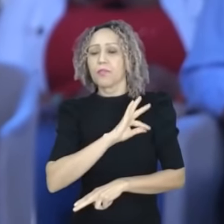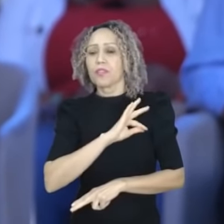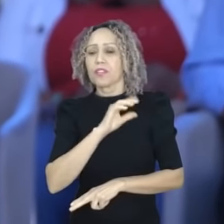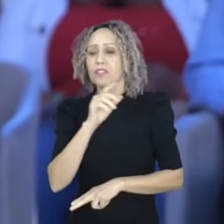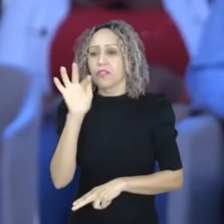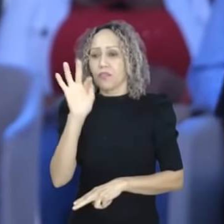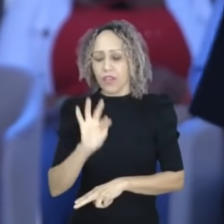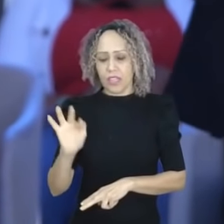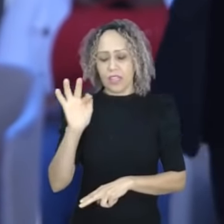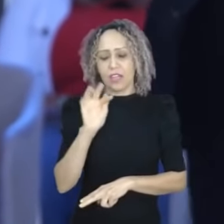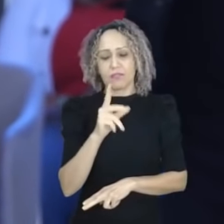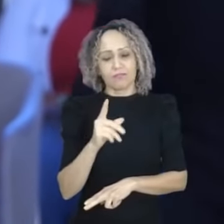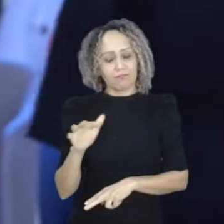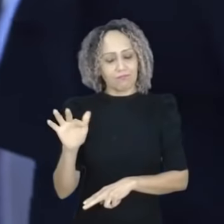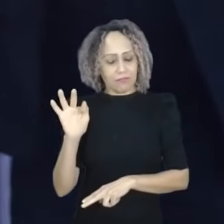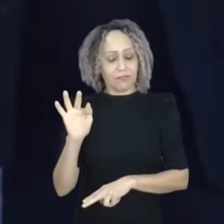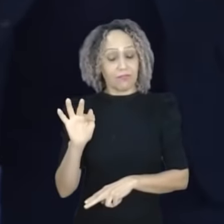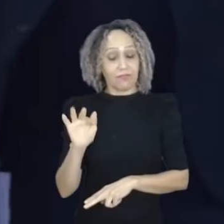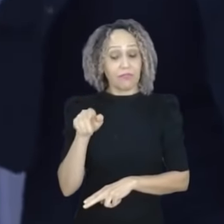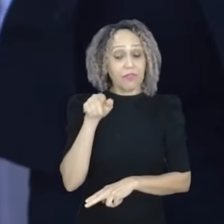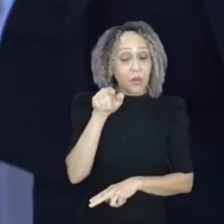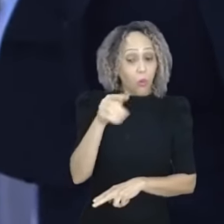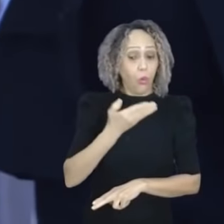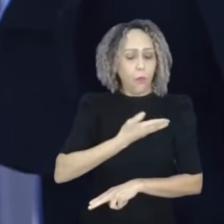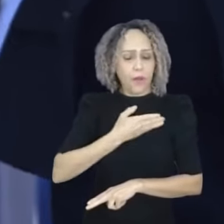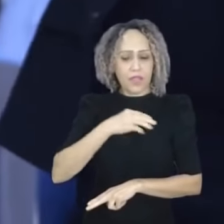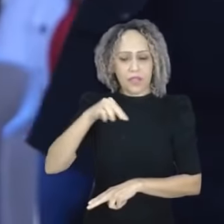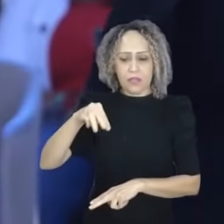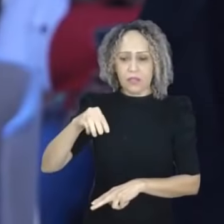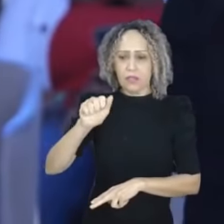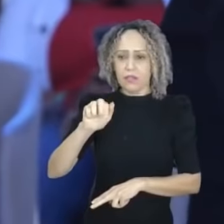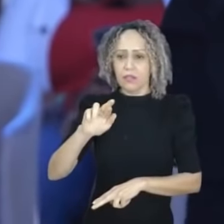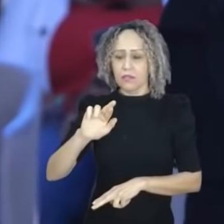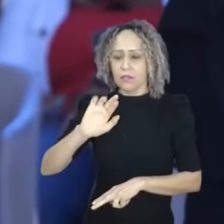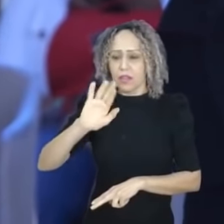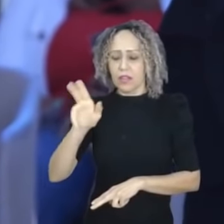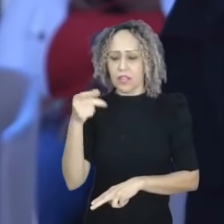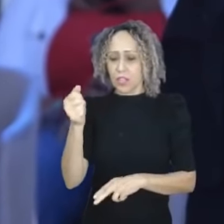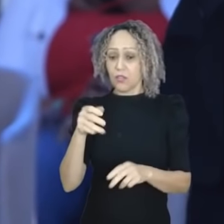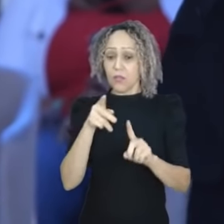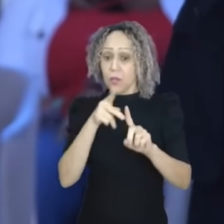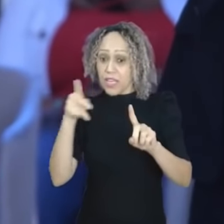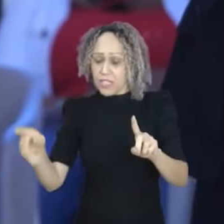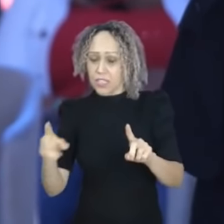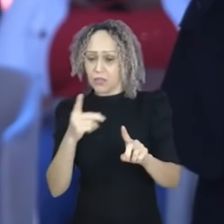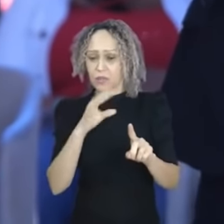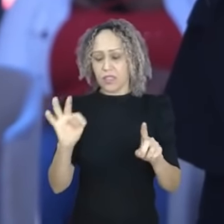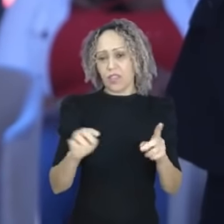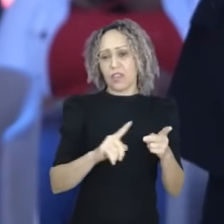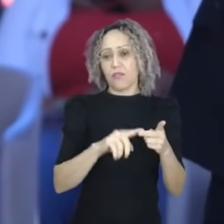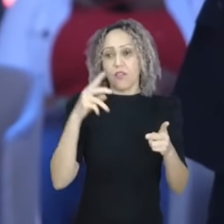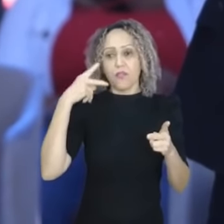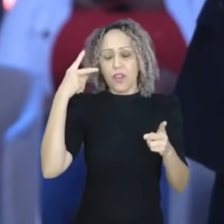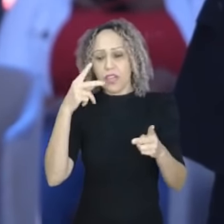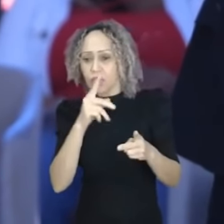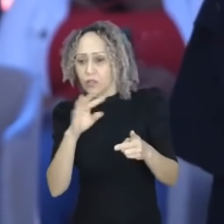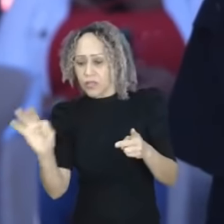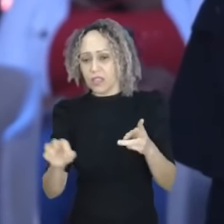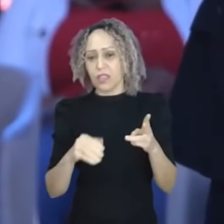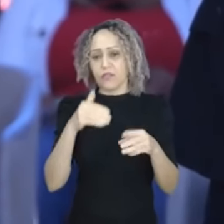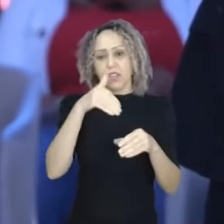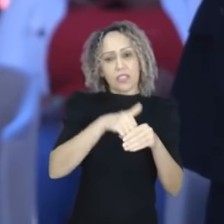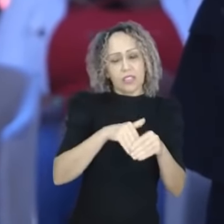O companheiro Maninho foi presidente do PT, foi vereador do PT, foi candidato a prefeito pelo PT. Esse